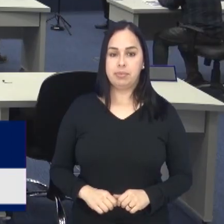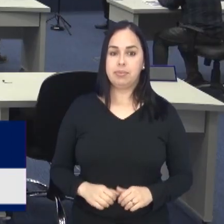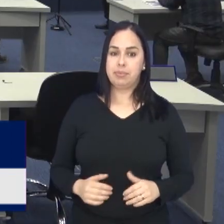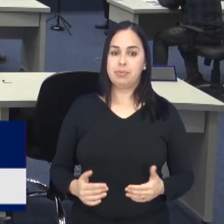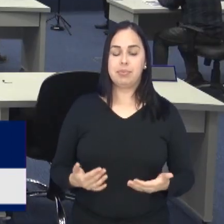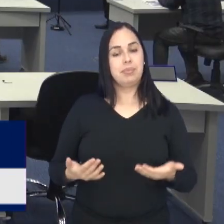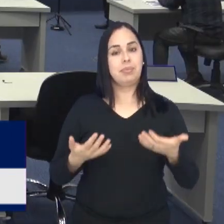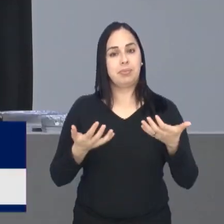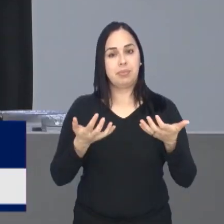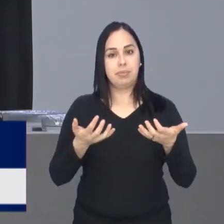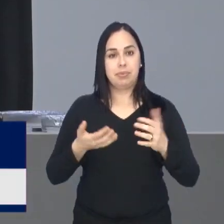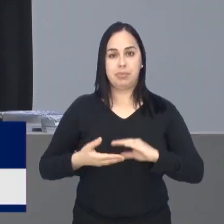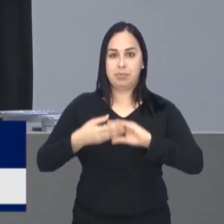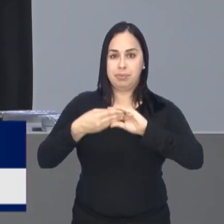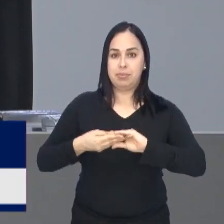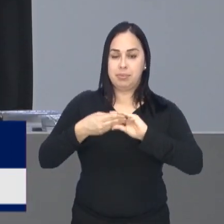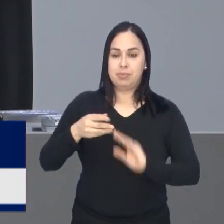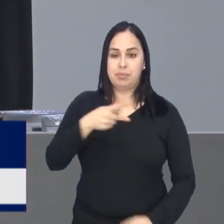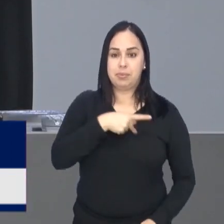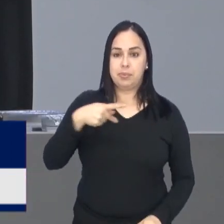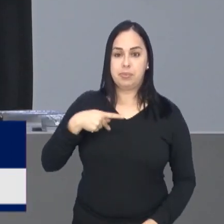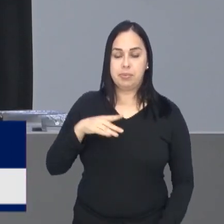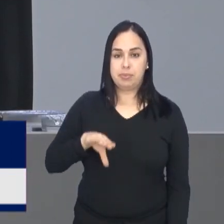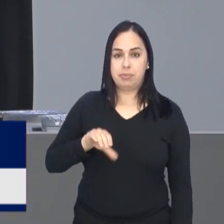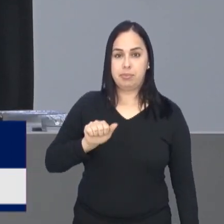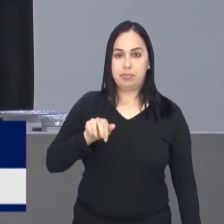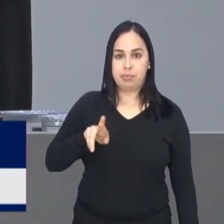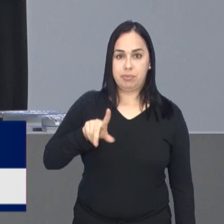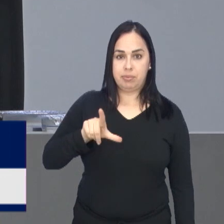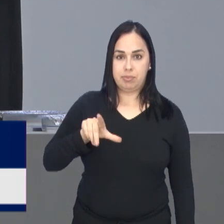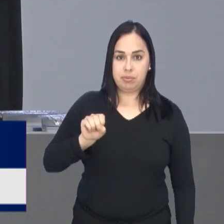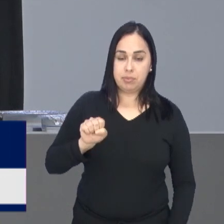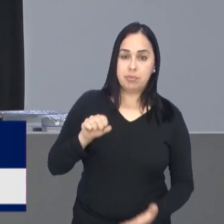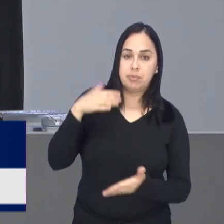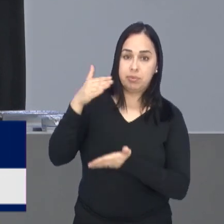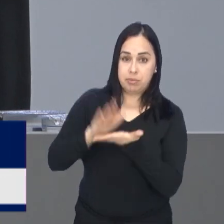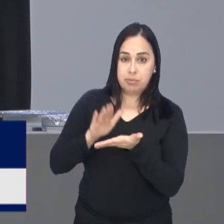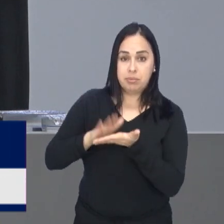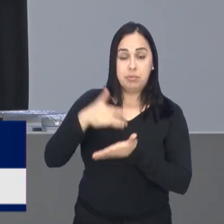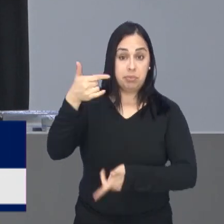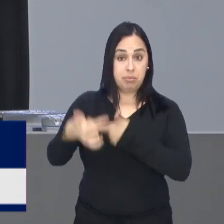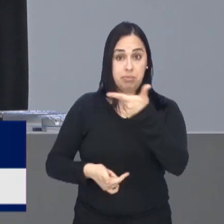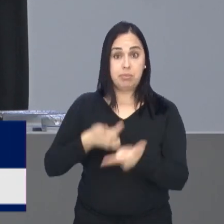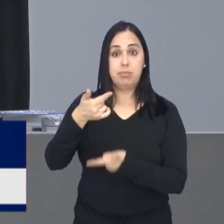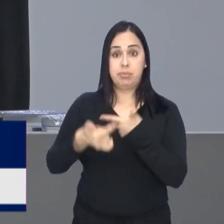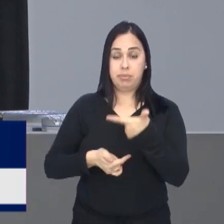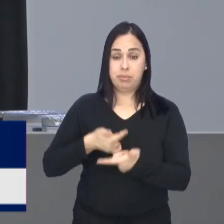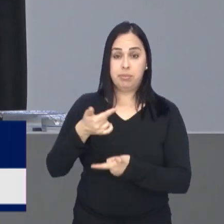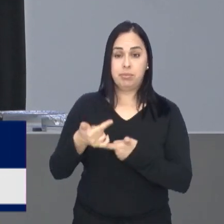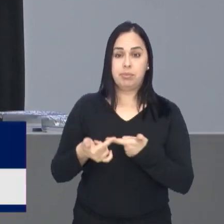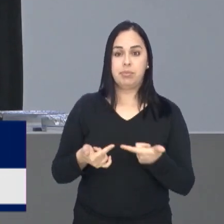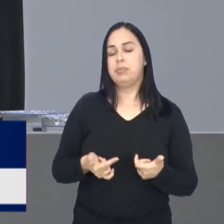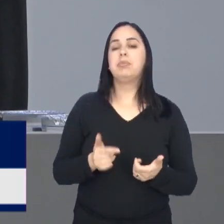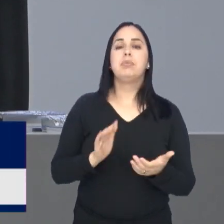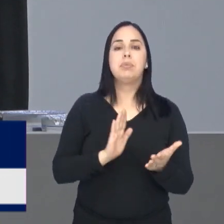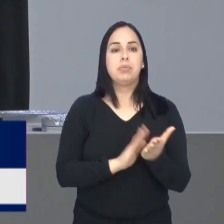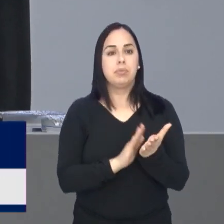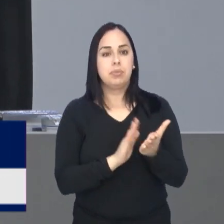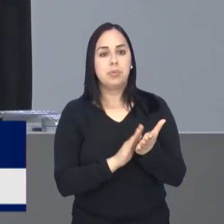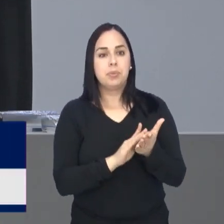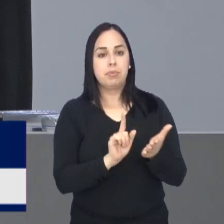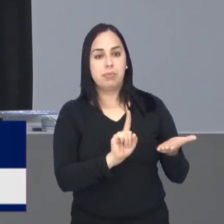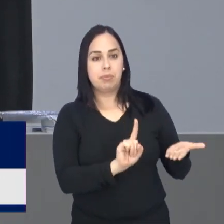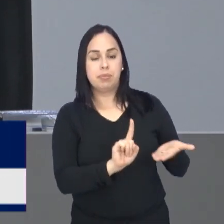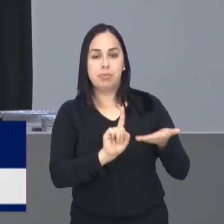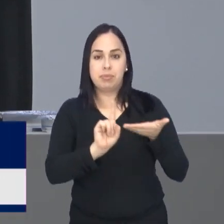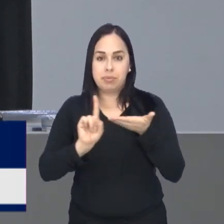Também quero cumprimentar o pastor Carlos aí. Parabéns pelo trabalho, pastor. Zé Luiz, parabéns de trazer pessoas